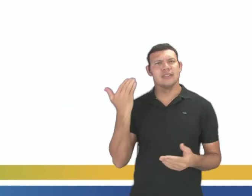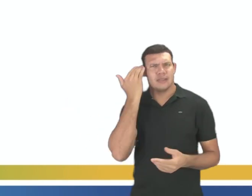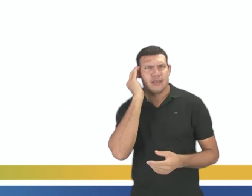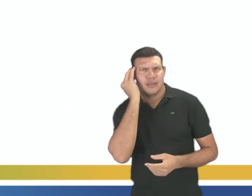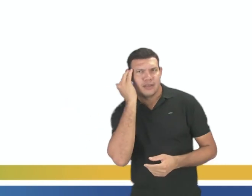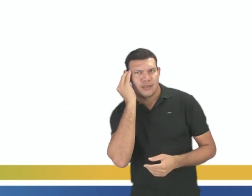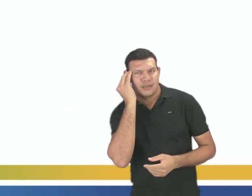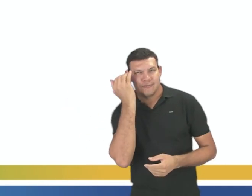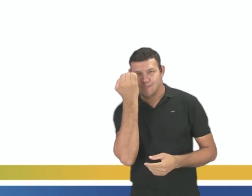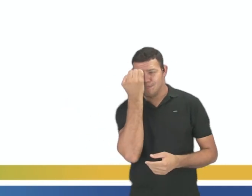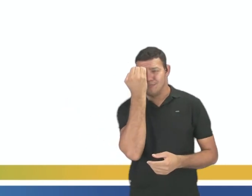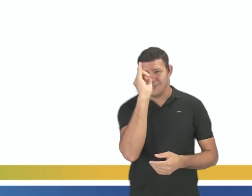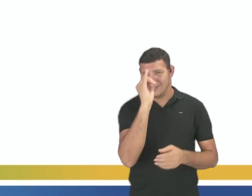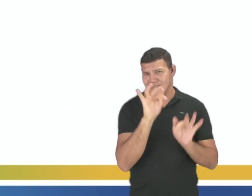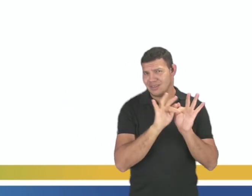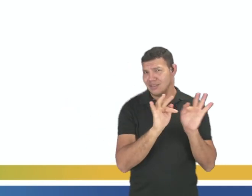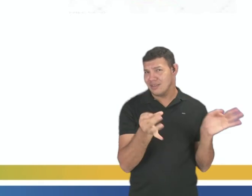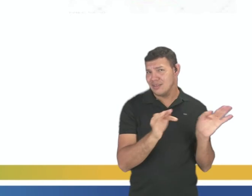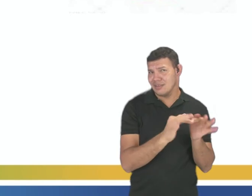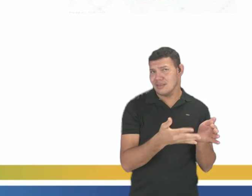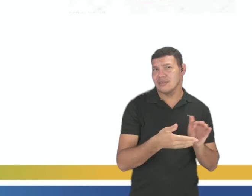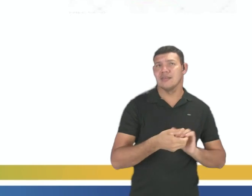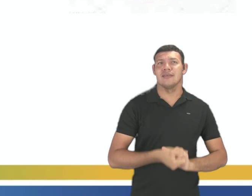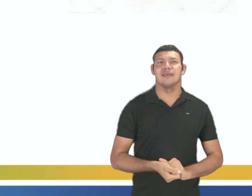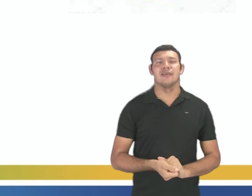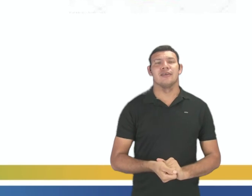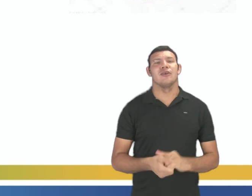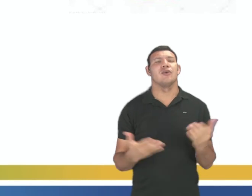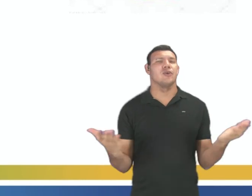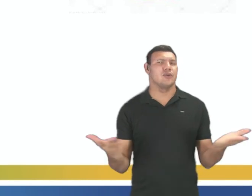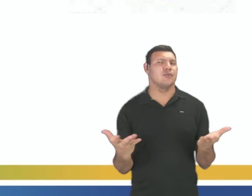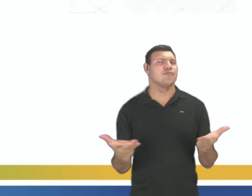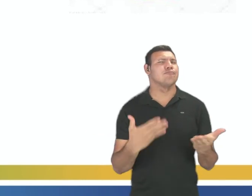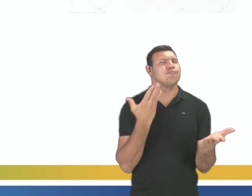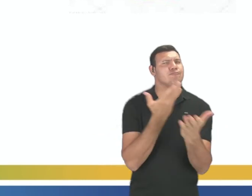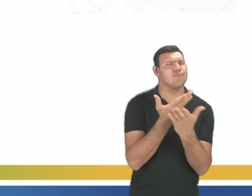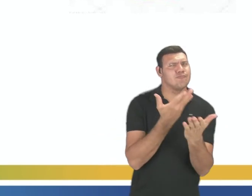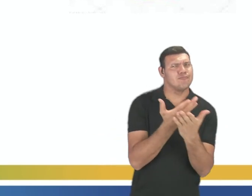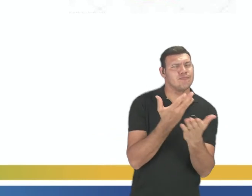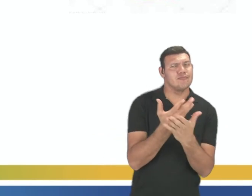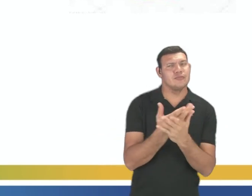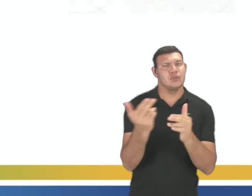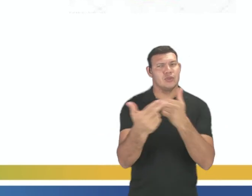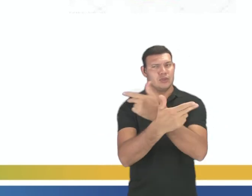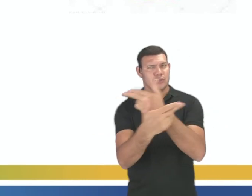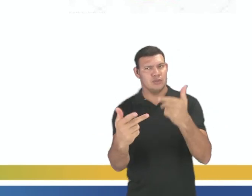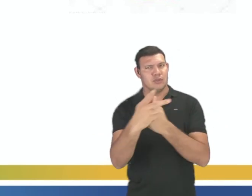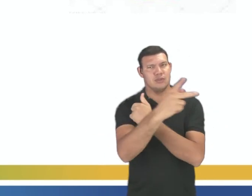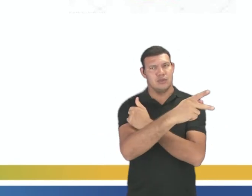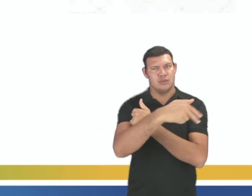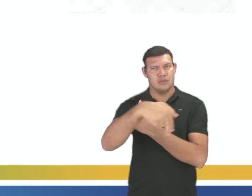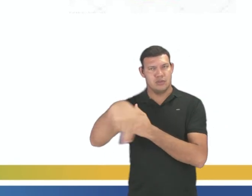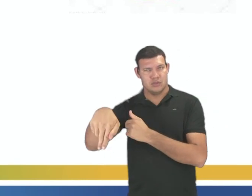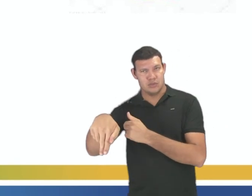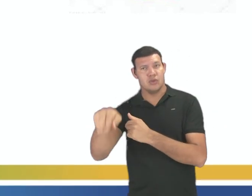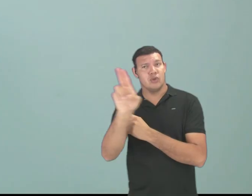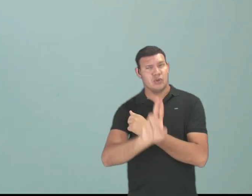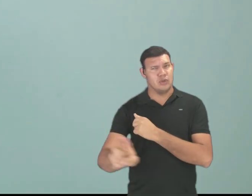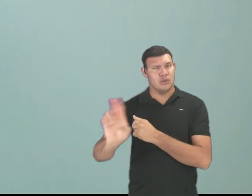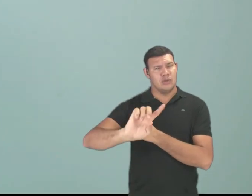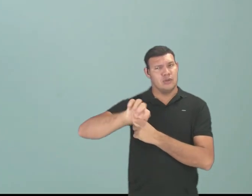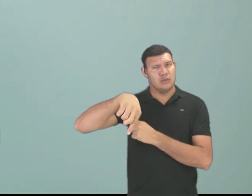Essa é a ideia bem simples, tudo bem? Hoje nós vimos um pouquinho sobre os object pronouns. Não esqueçam disso, usar depois de